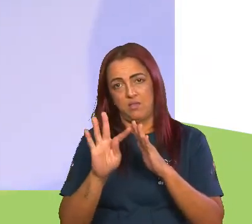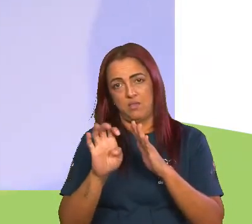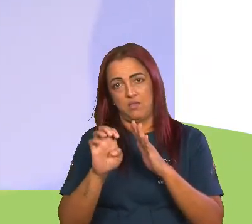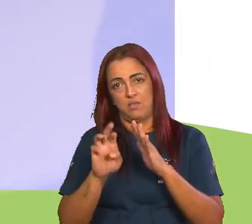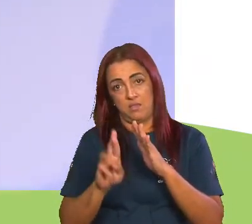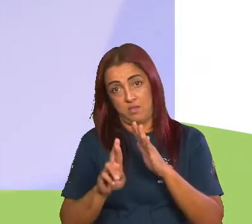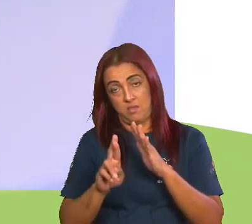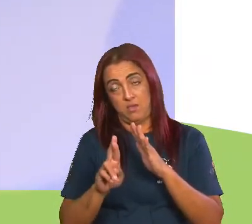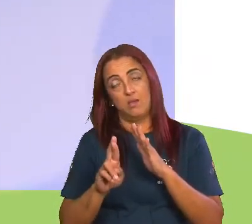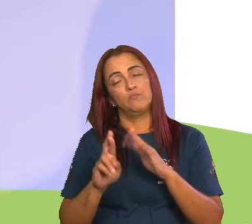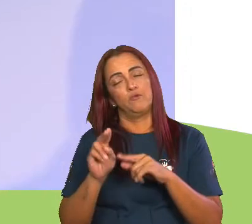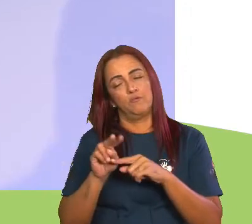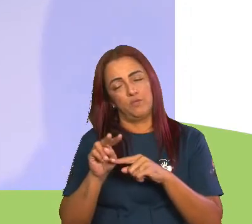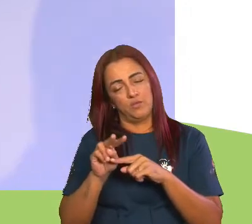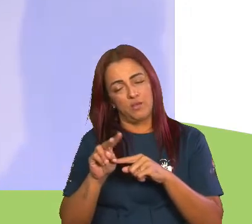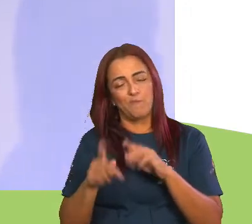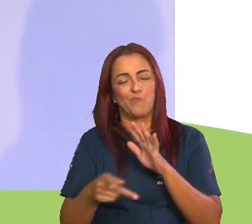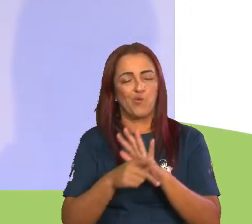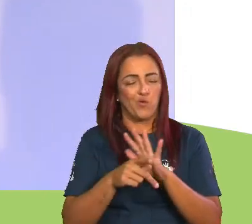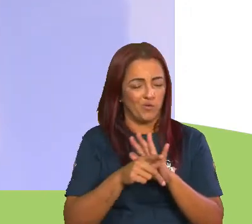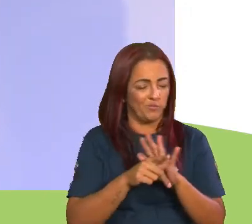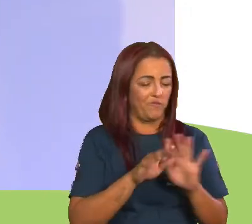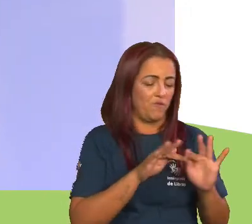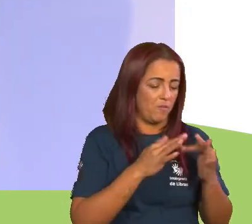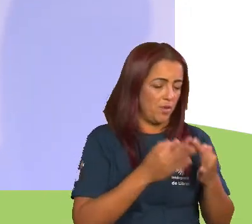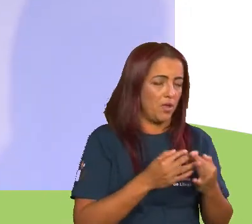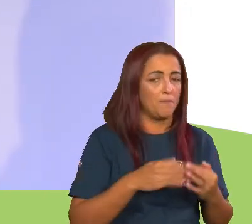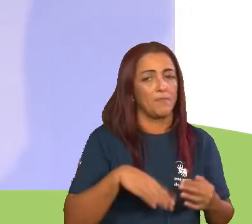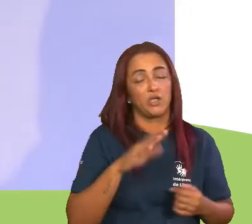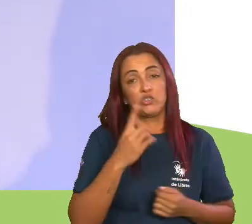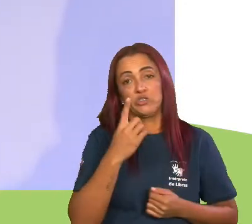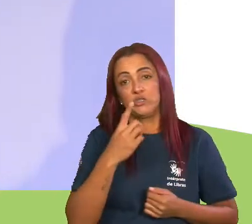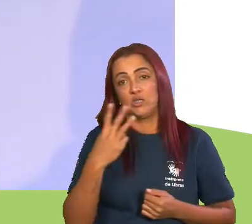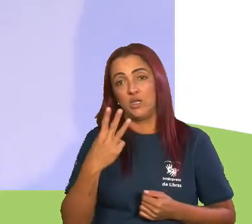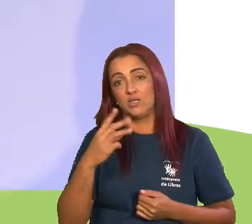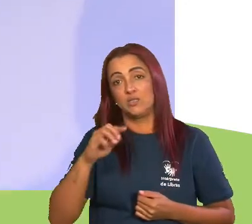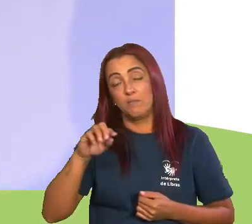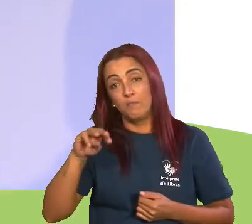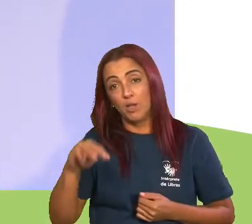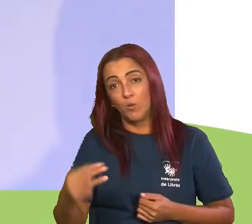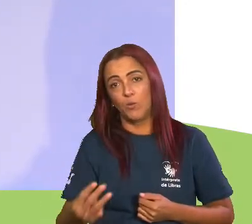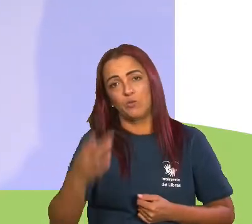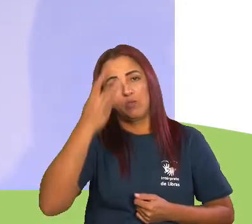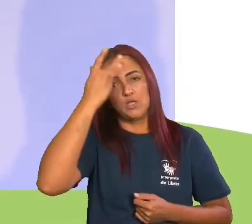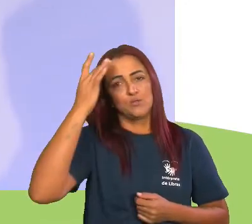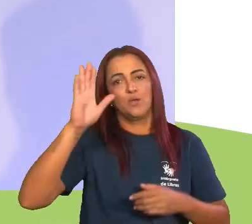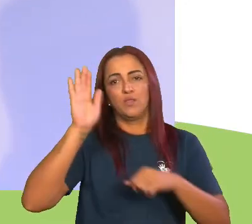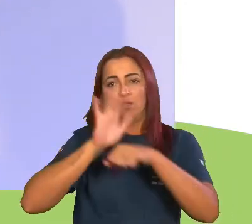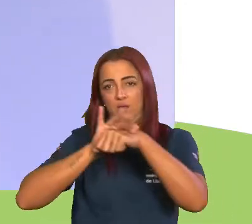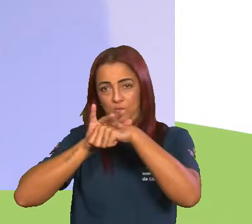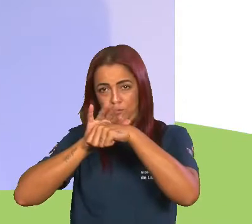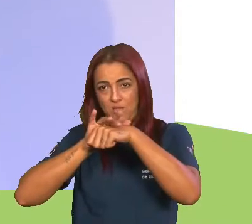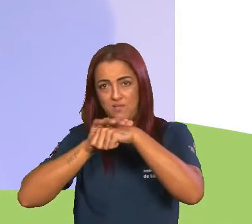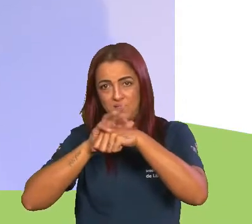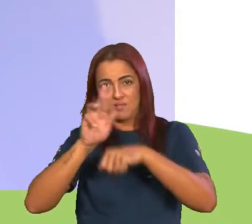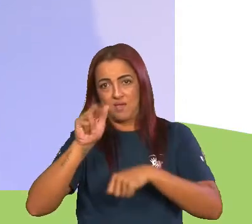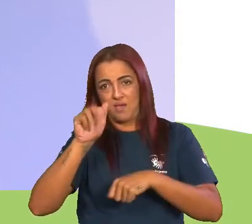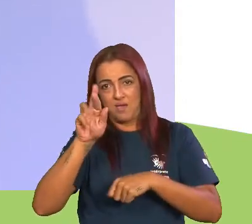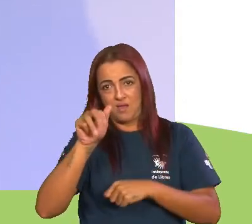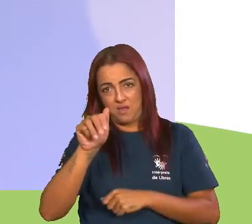orientar as famílias dos mais de 13 milhões de pessoas acometidas por doenças raras no